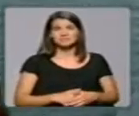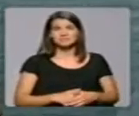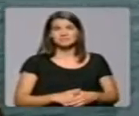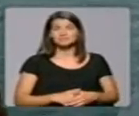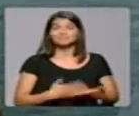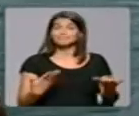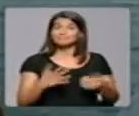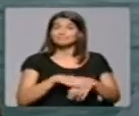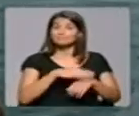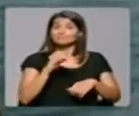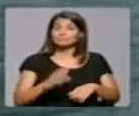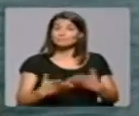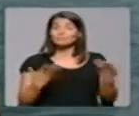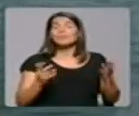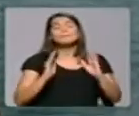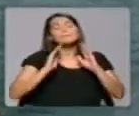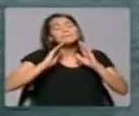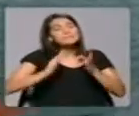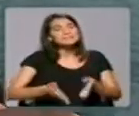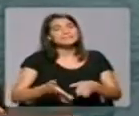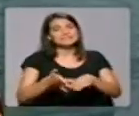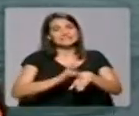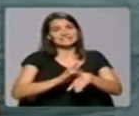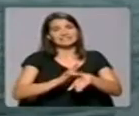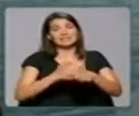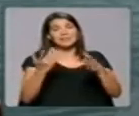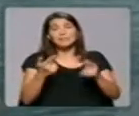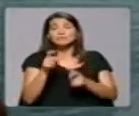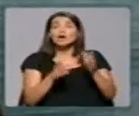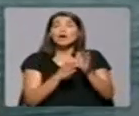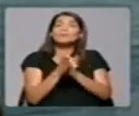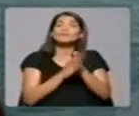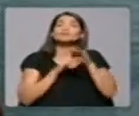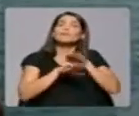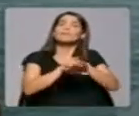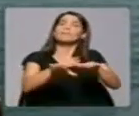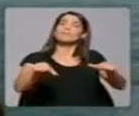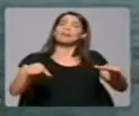Por isso, nunca é demais sensibilizar aqueles que usufruem da costa de toda esta